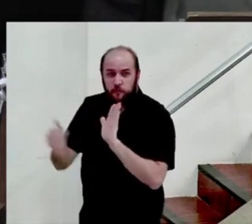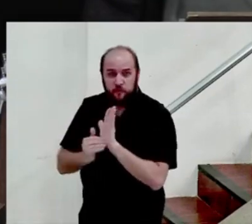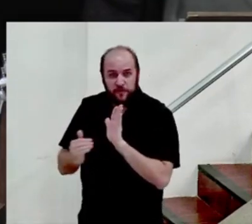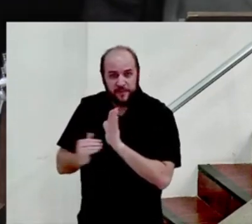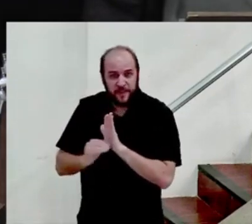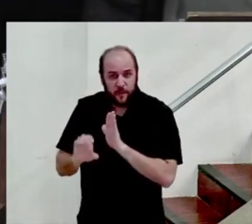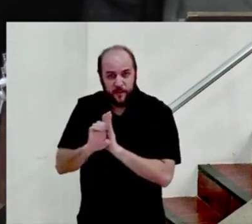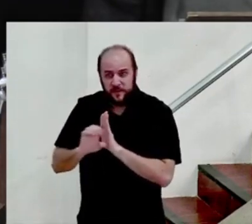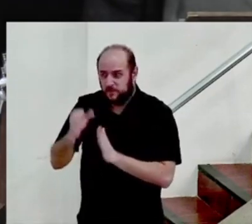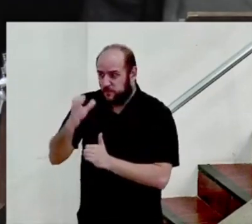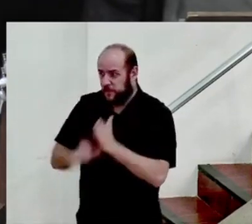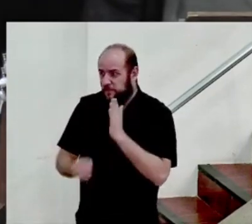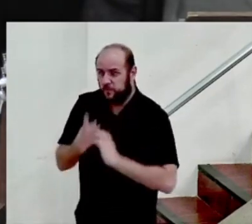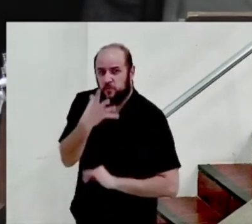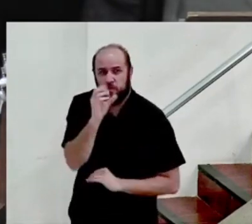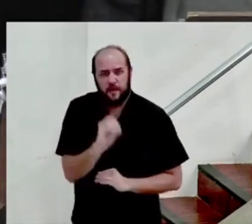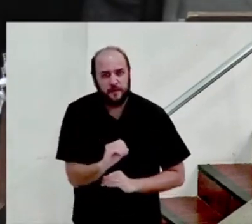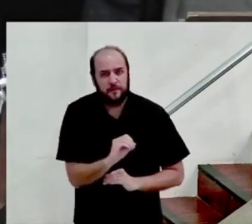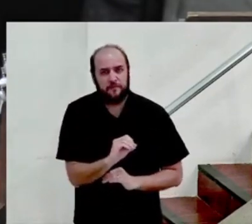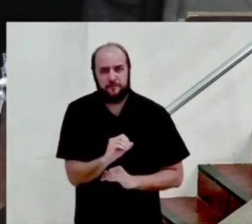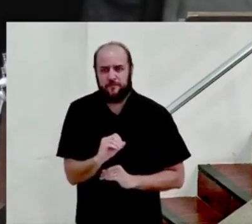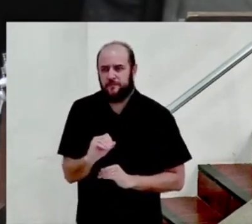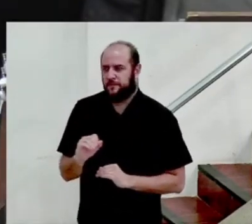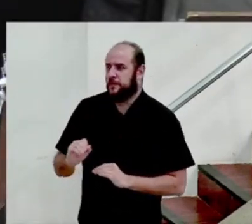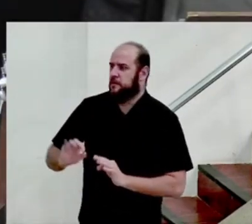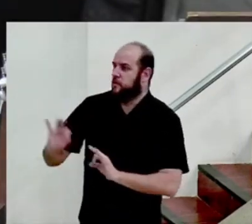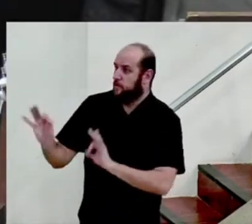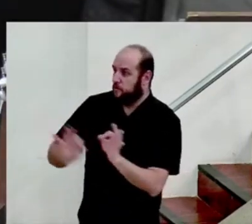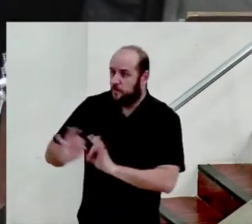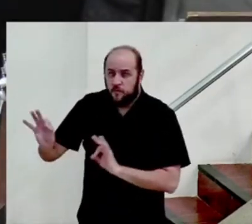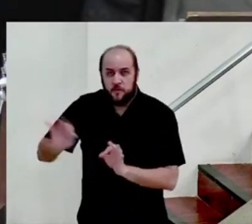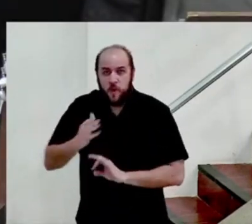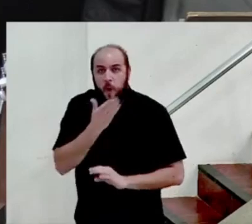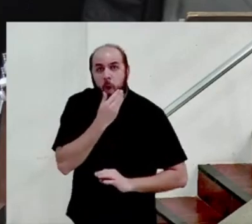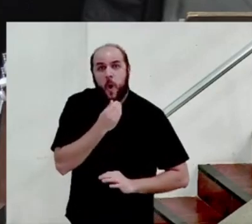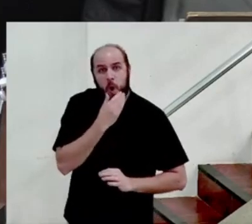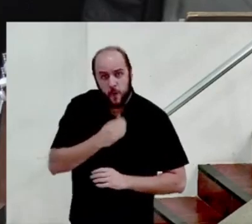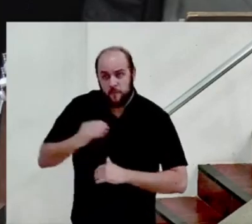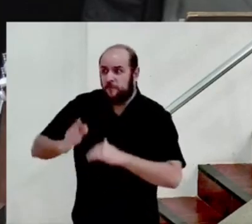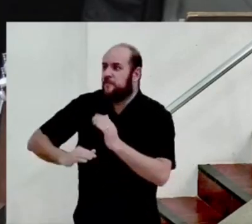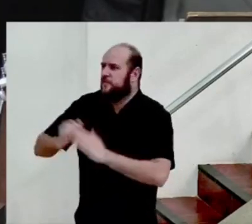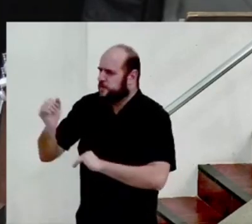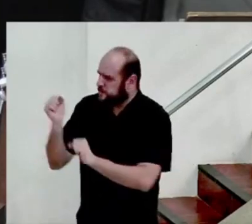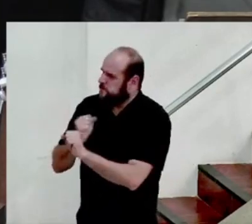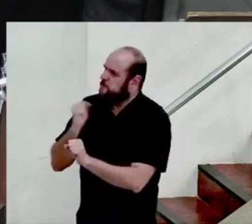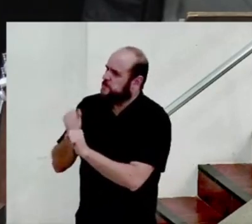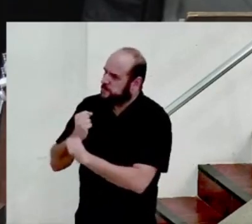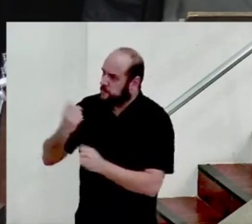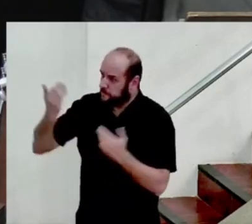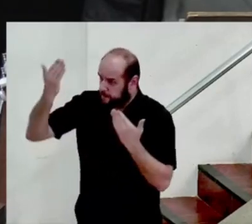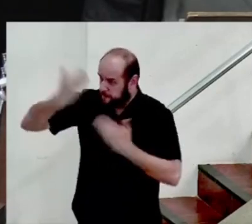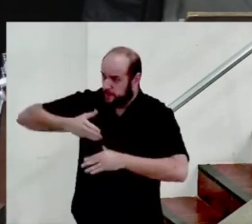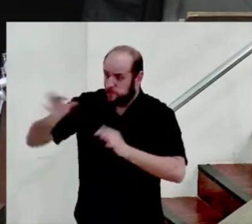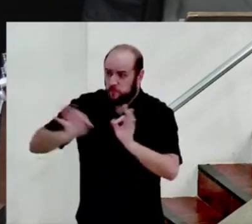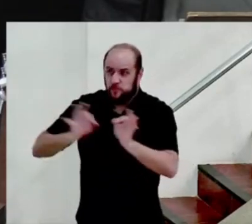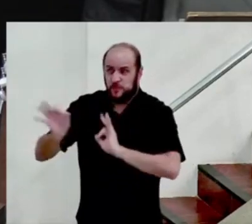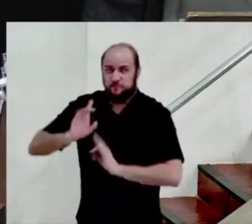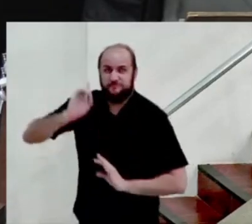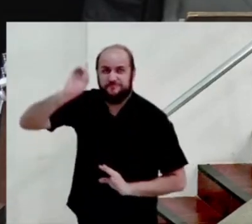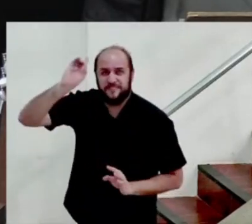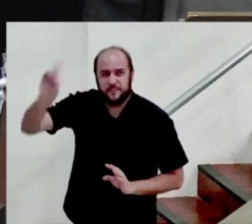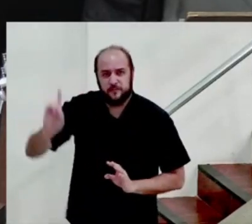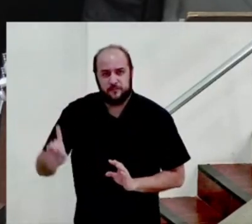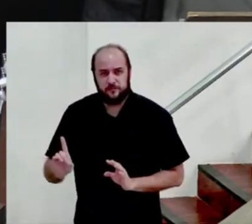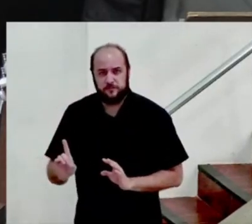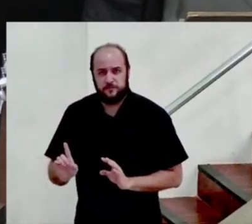capítulo 40. Aquela armação que os seres humanos construíram com suas mãos, mesmo diante de um projeto de Deus, não